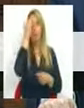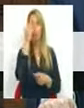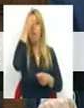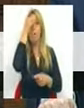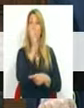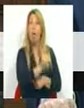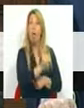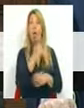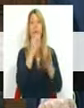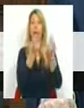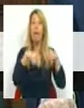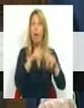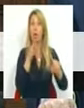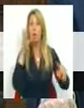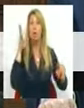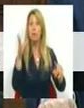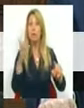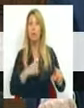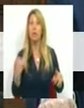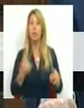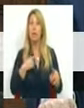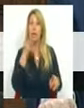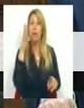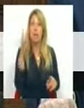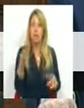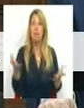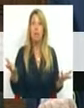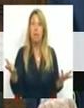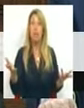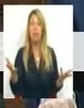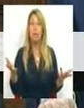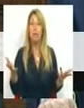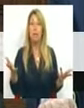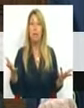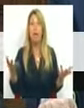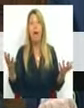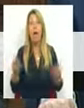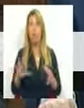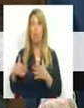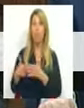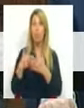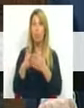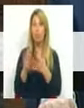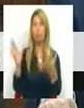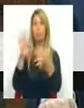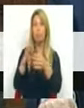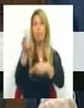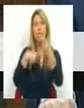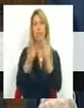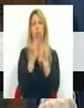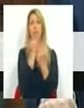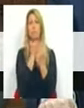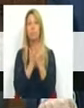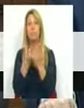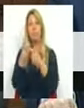eu em segunda reunião demos, que de facto o processo que estava a ser conduzido, quer na venda de carteiras, quer na venda do